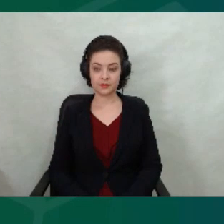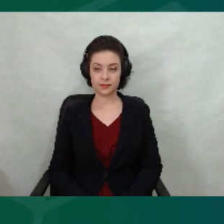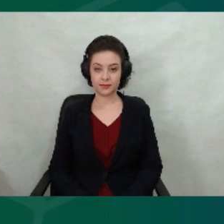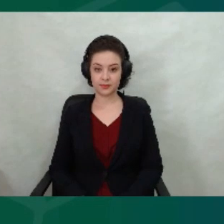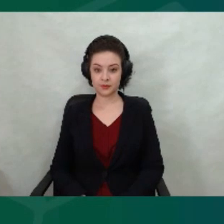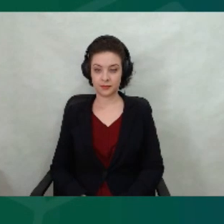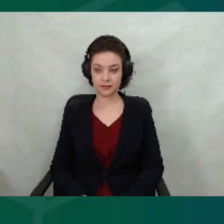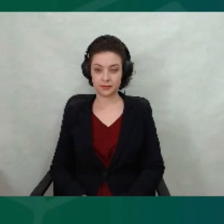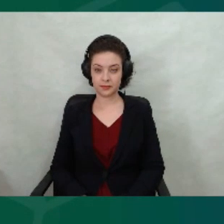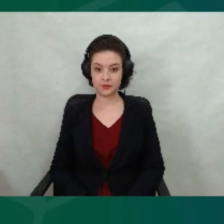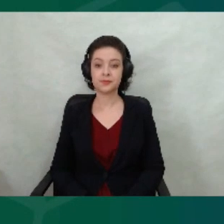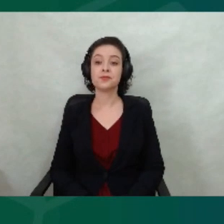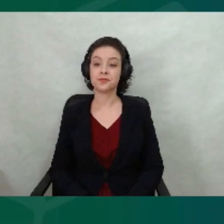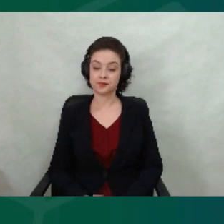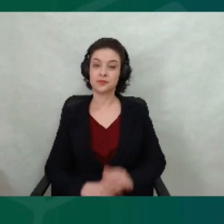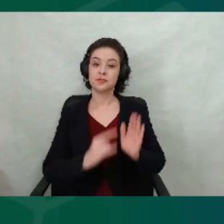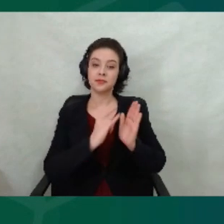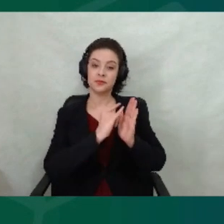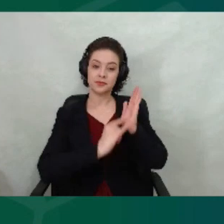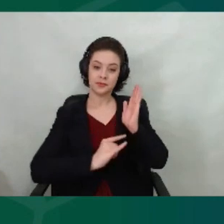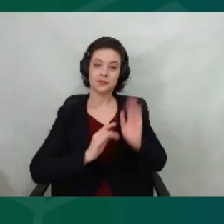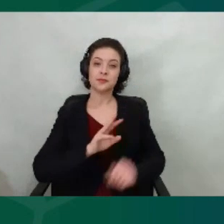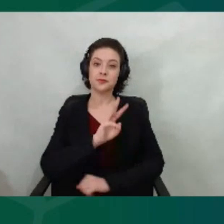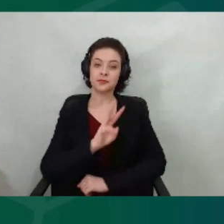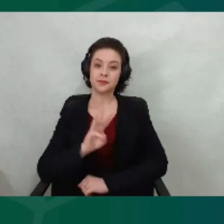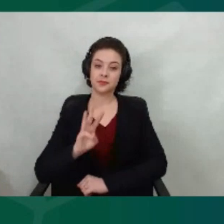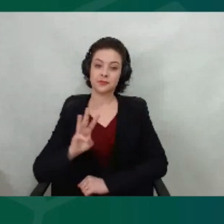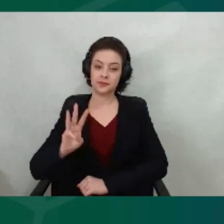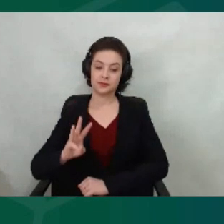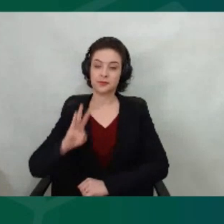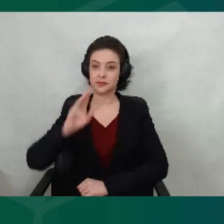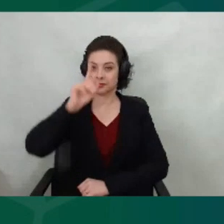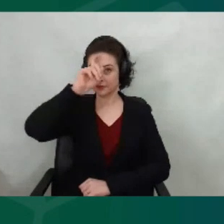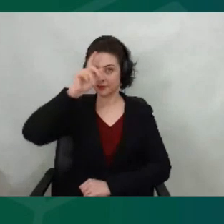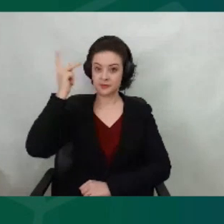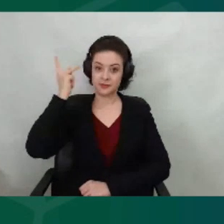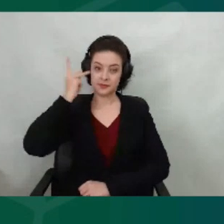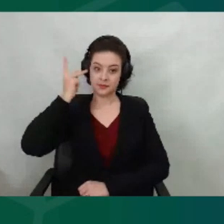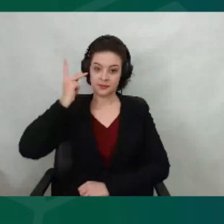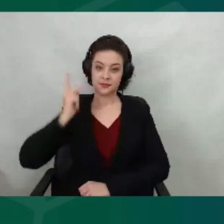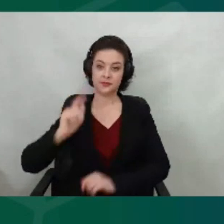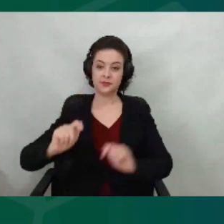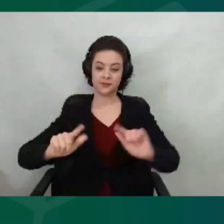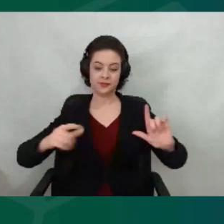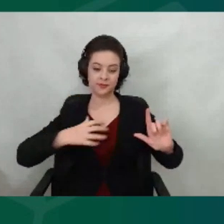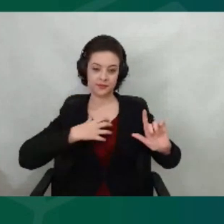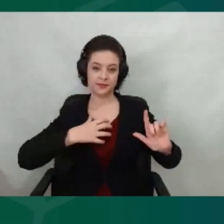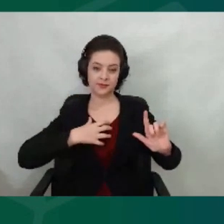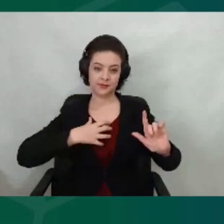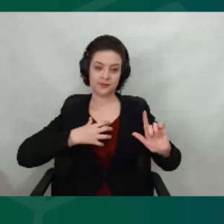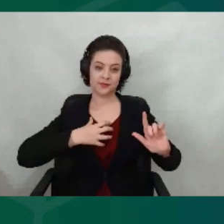O acesso desse documento está no site do Hospital São Paulo. Essa é a carinha aí da nossa